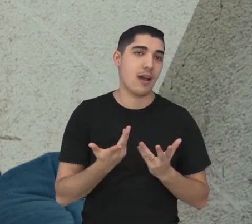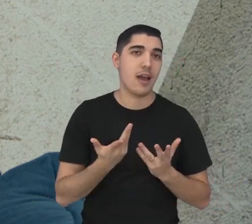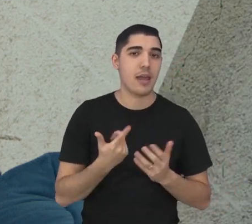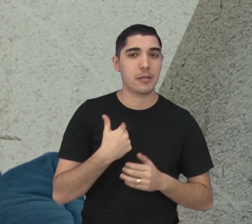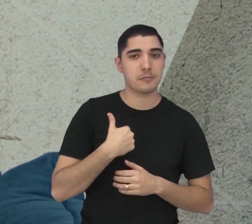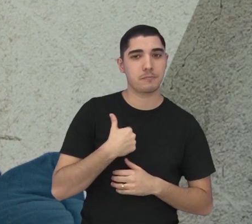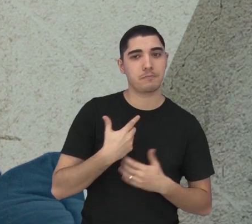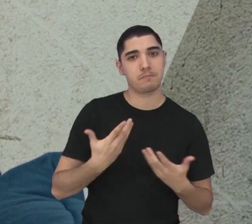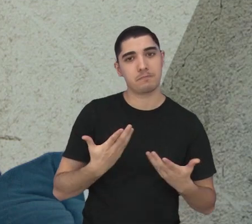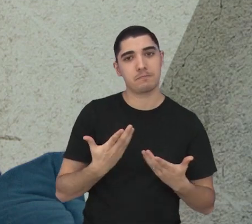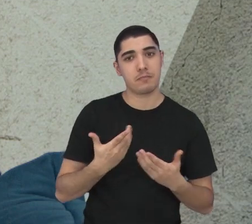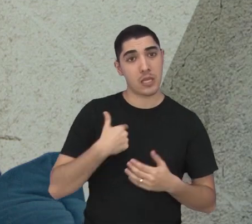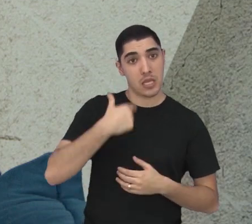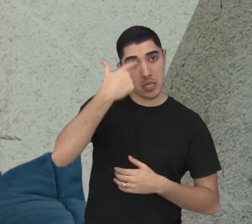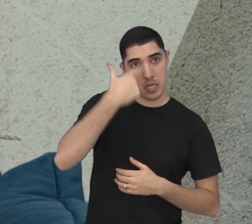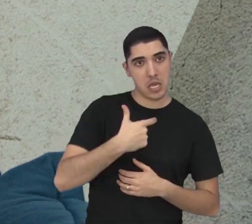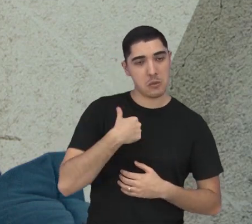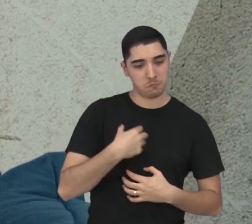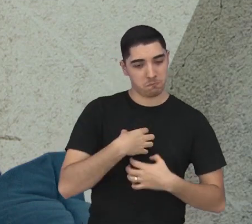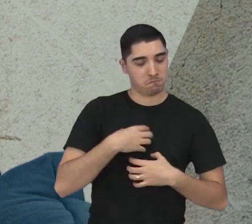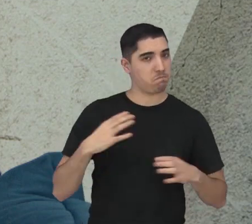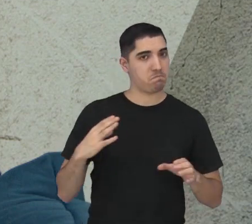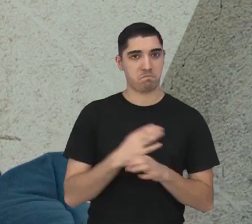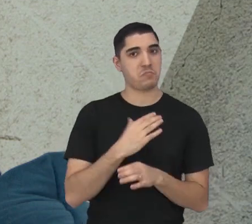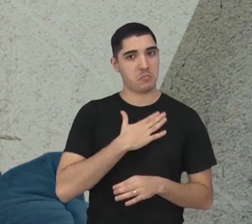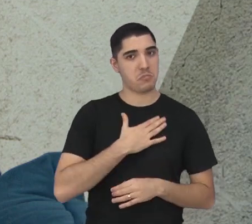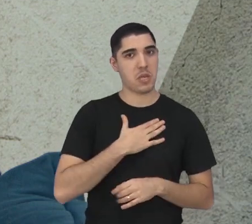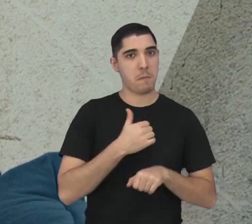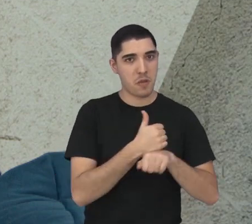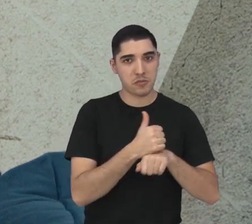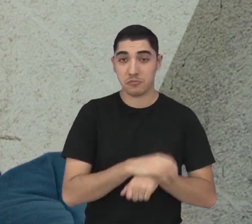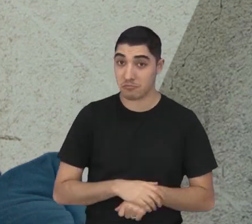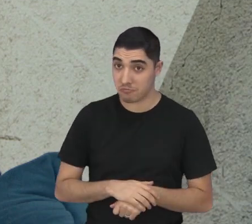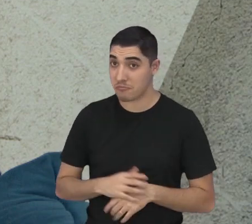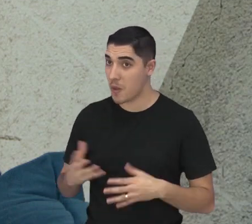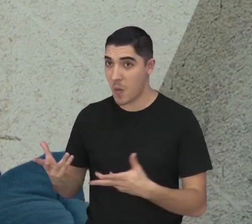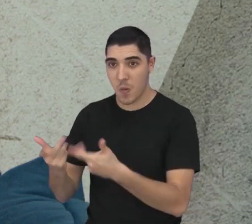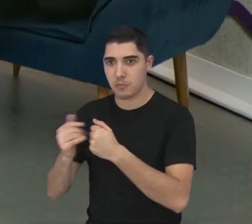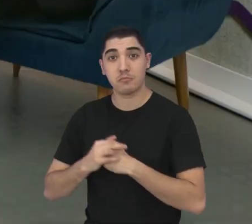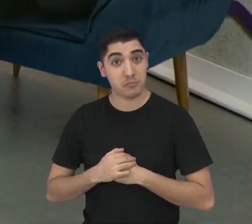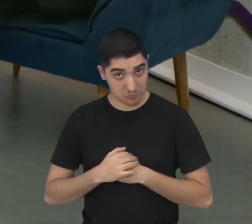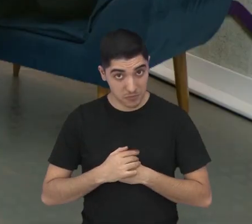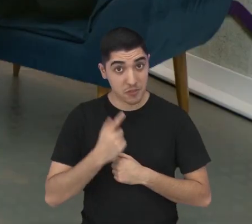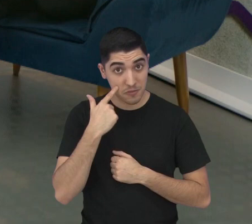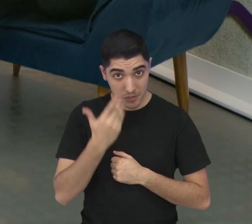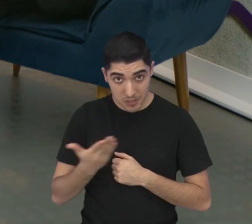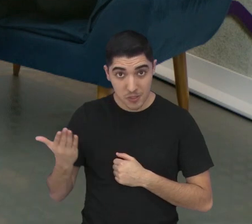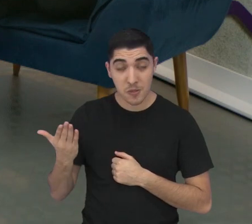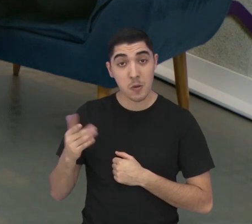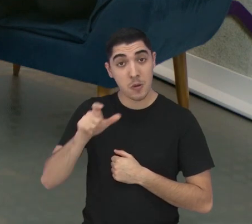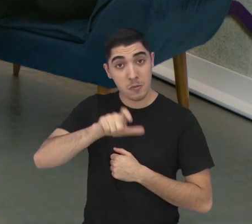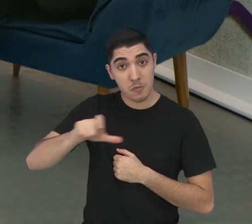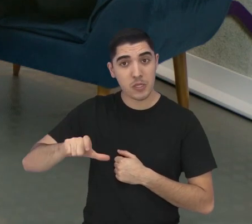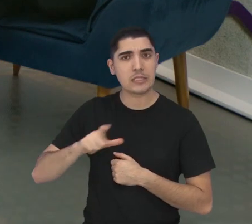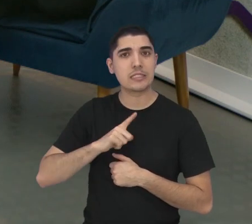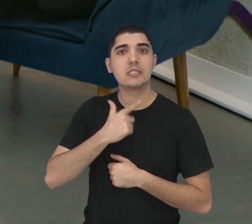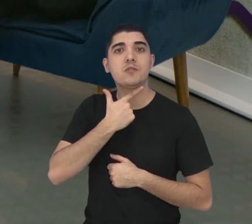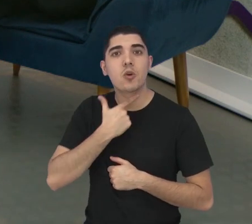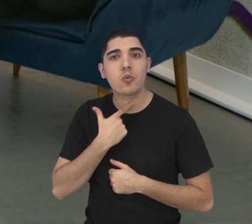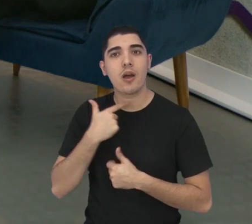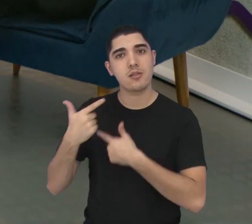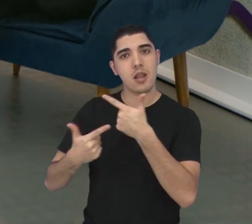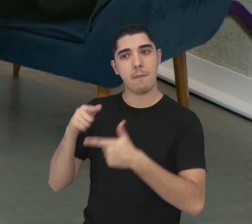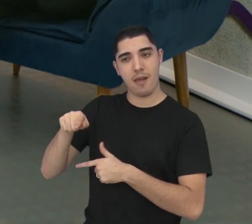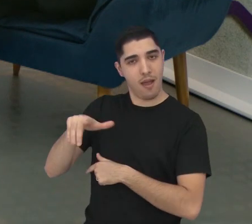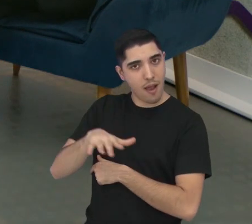você que eu me organizo bem, sou bem realizada na minha profissão, eu adoro. Que ótimo, que bom, né? viu? É uma esperança para o pessoal que